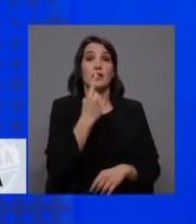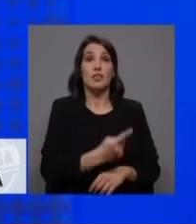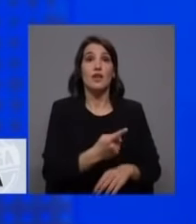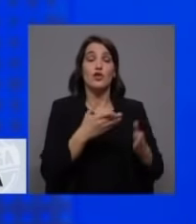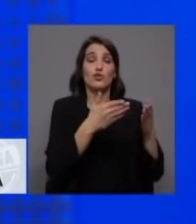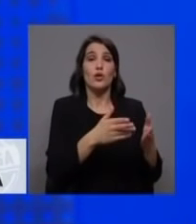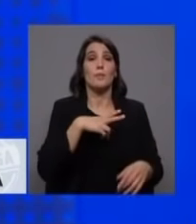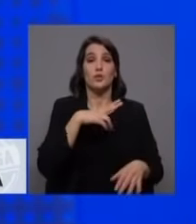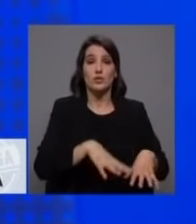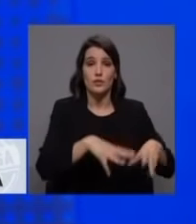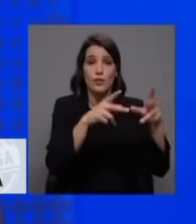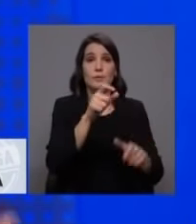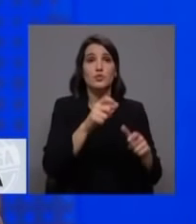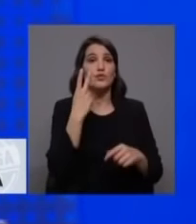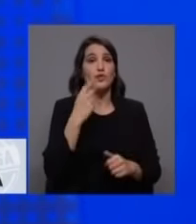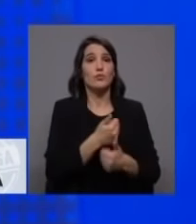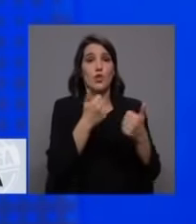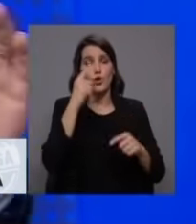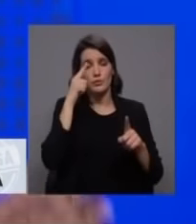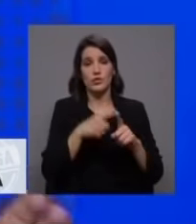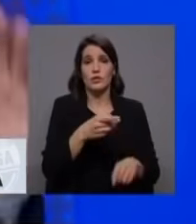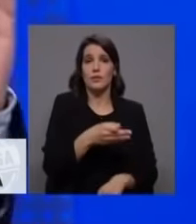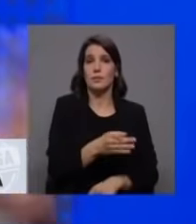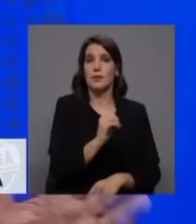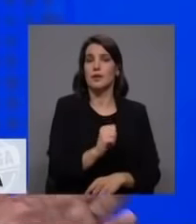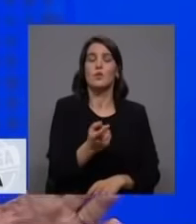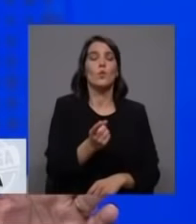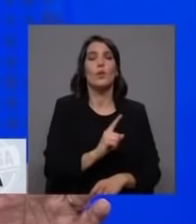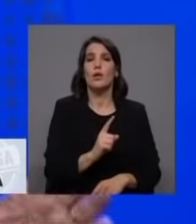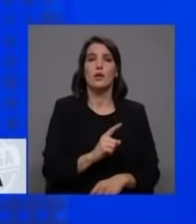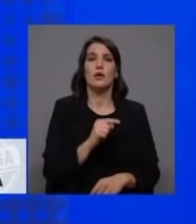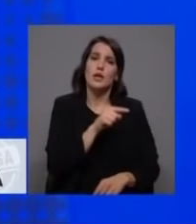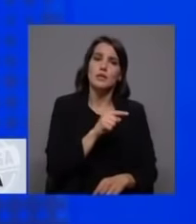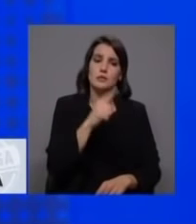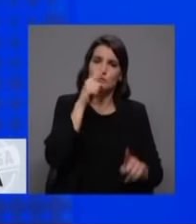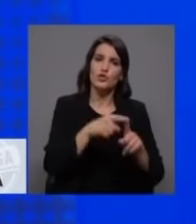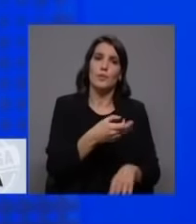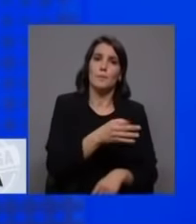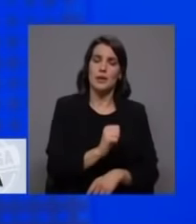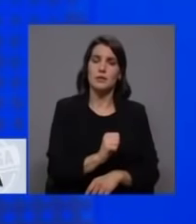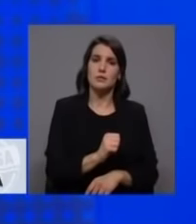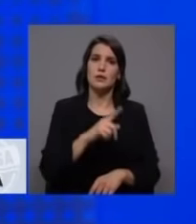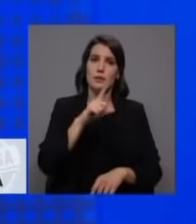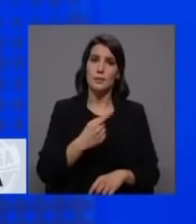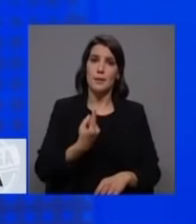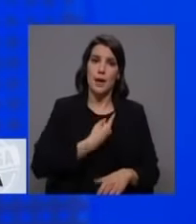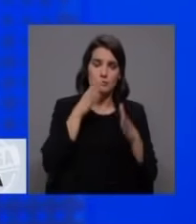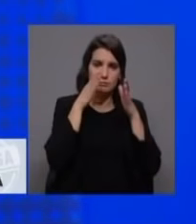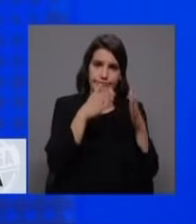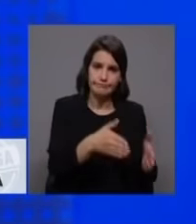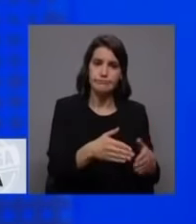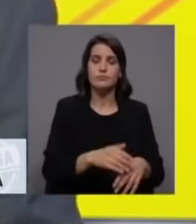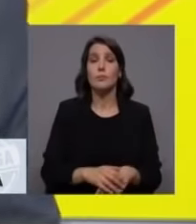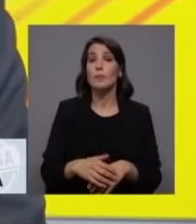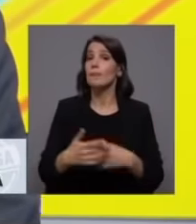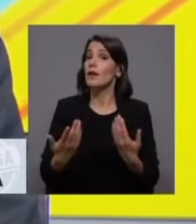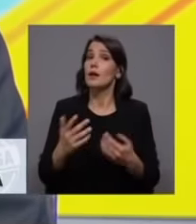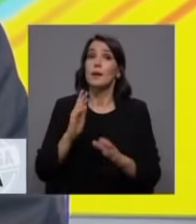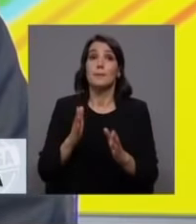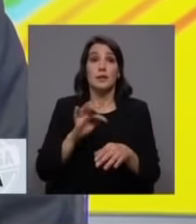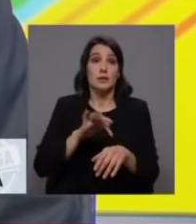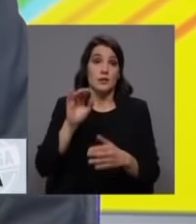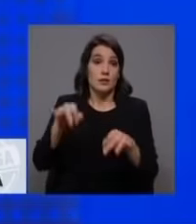portugueses a viver é melhor é essa missão do partido socialista não é ser essa missão visão e a transmissão então está soprando assunto também envolve